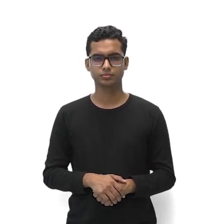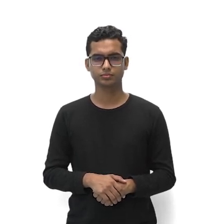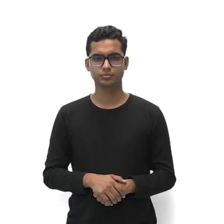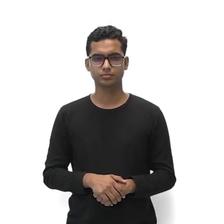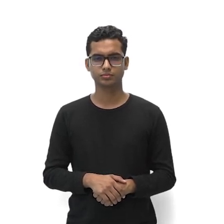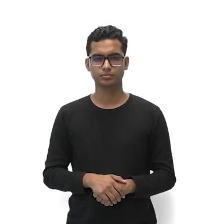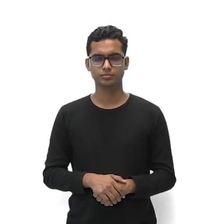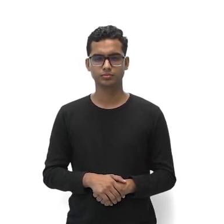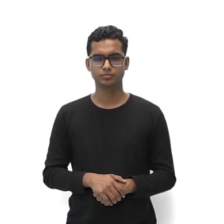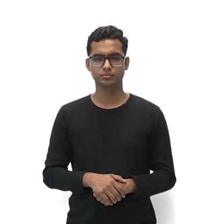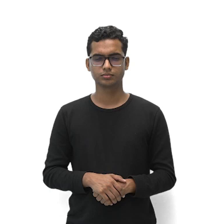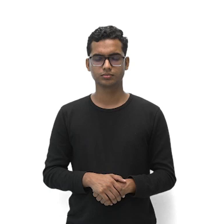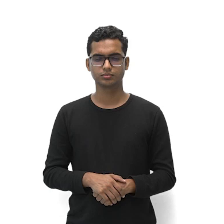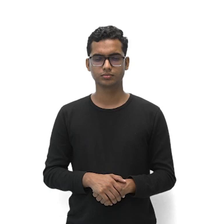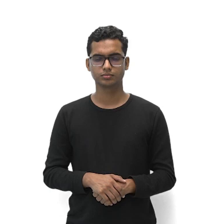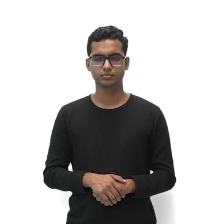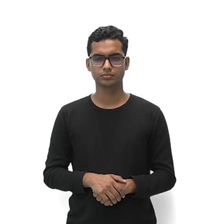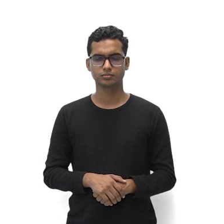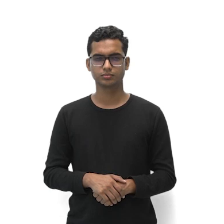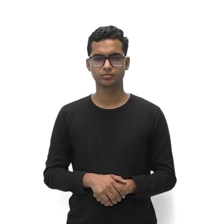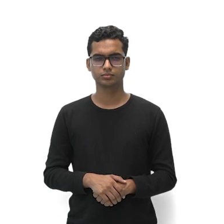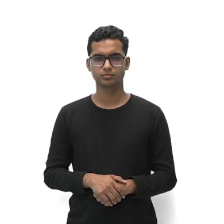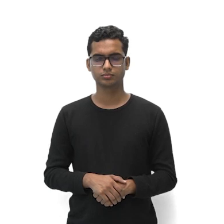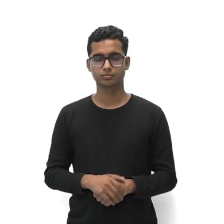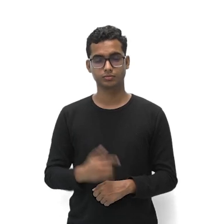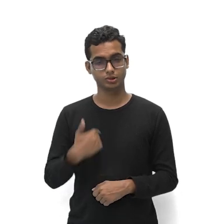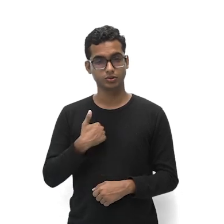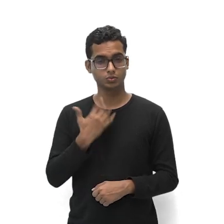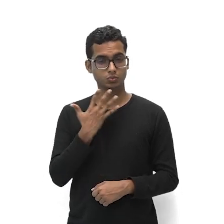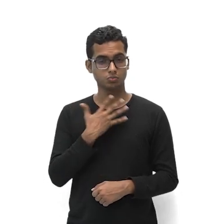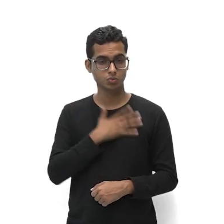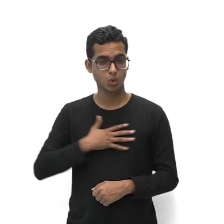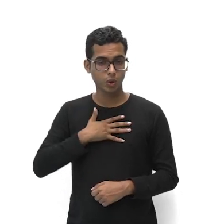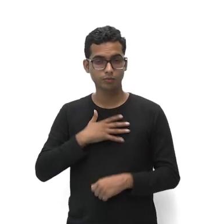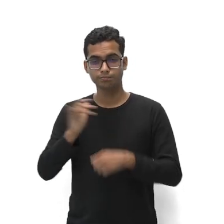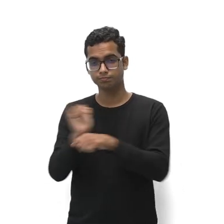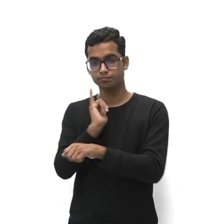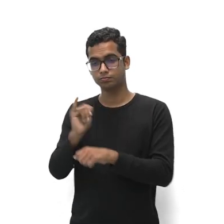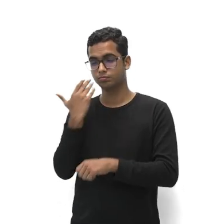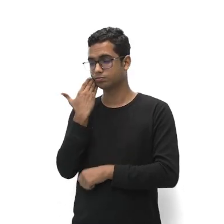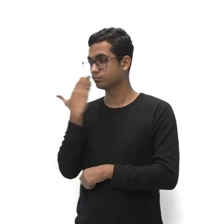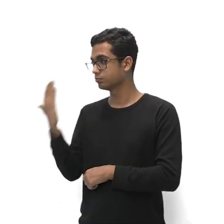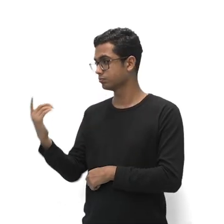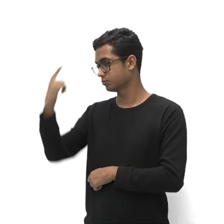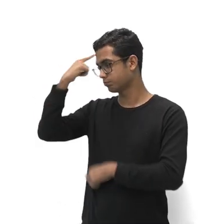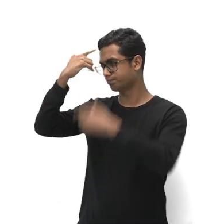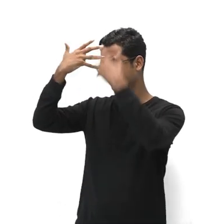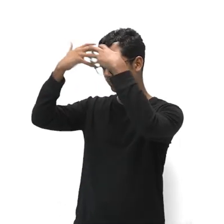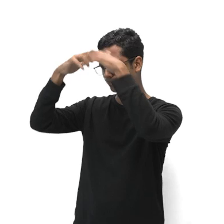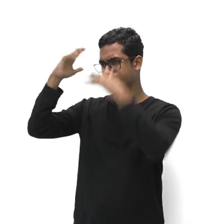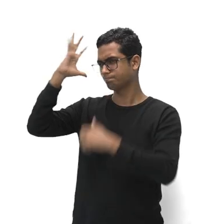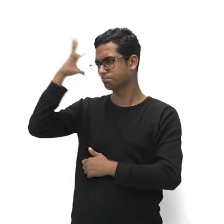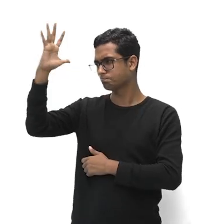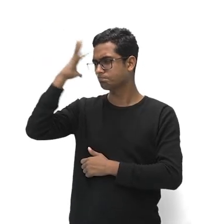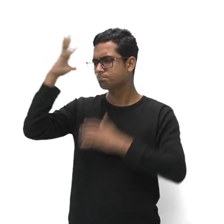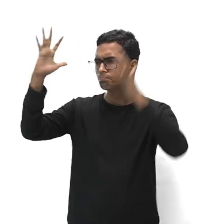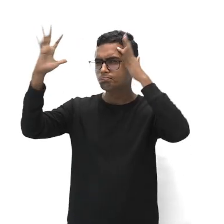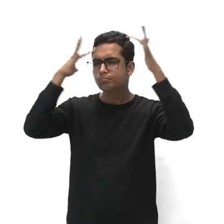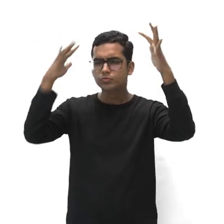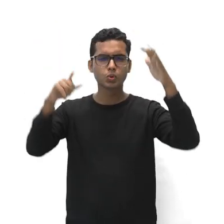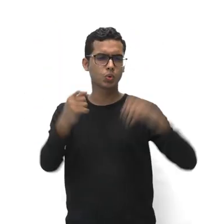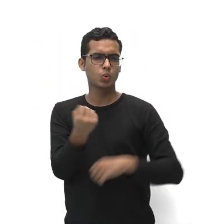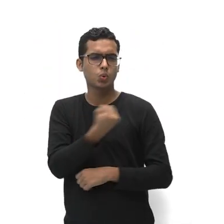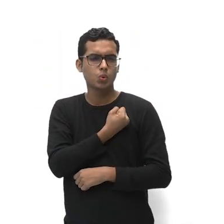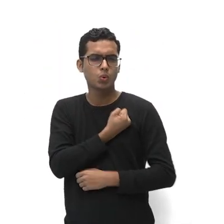Ó, eu geralmente uso essa estratégia aqui. Eu penso da seguinte forma. Eu imagino o número como se ele não